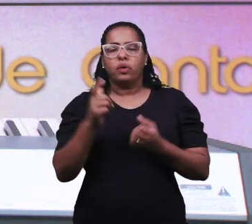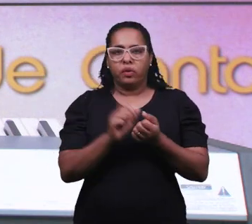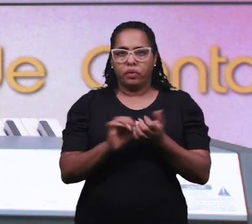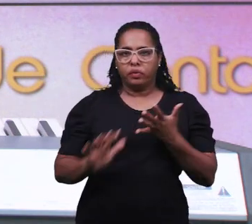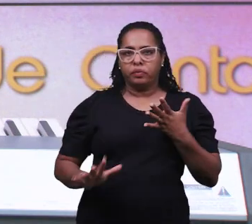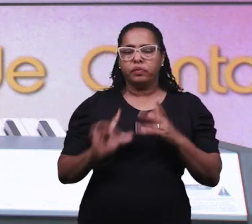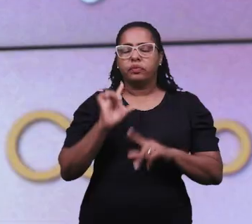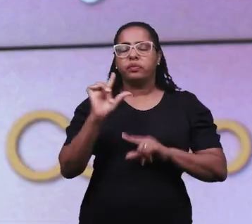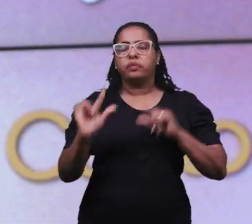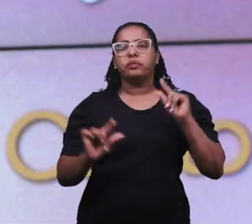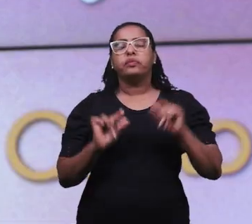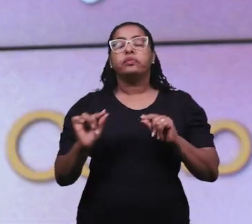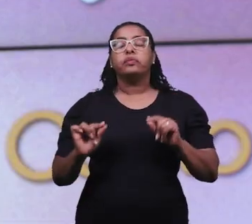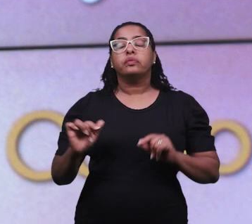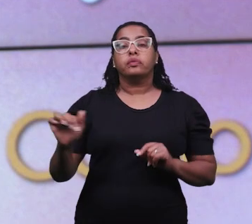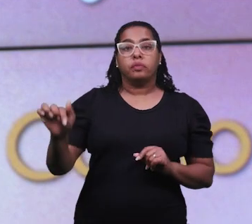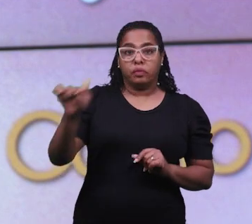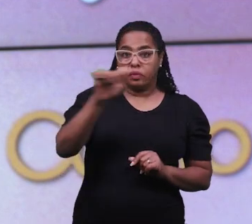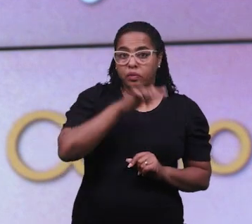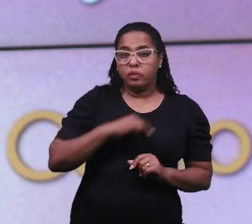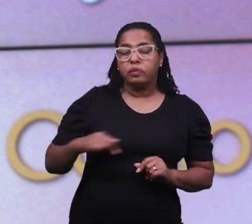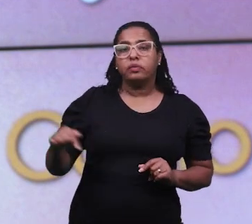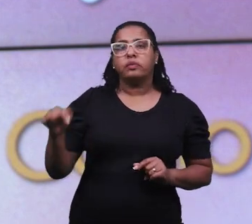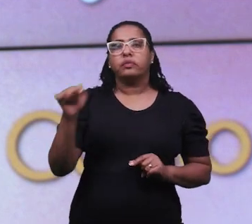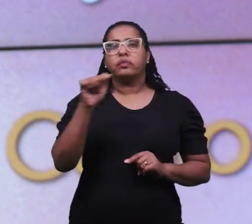exercício. Nós vamos